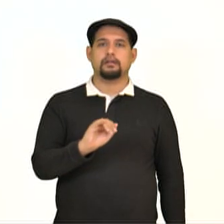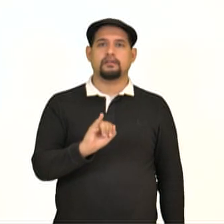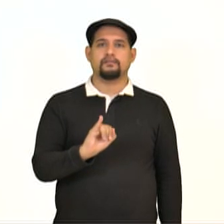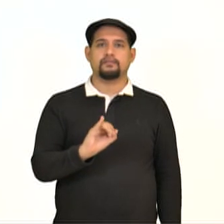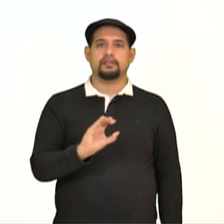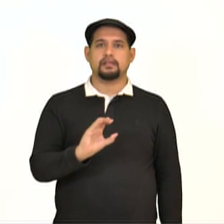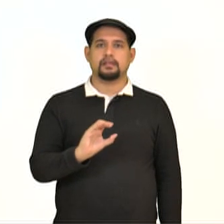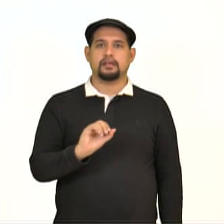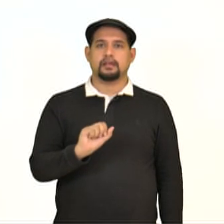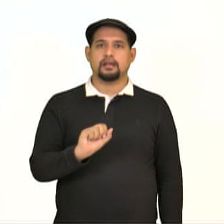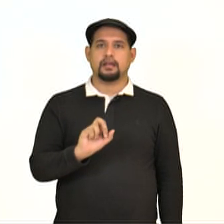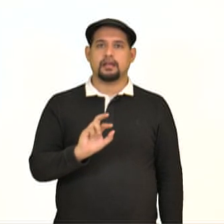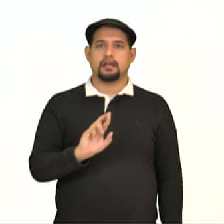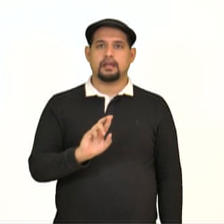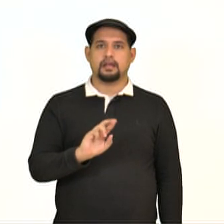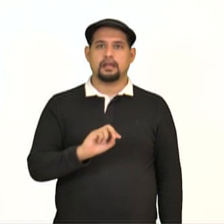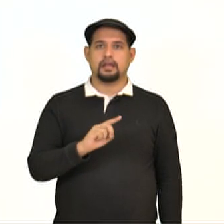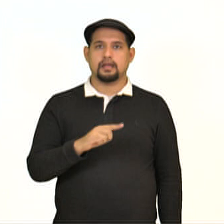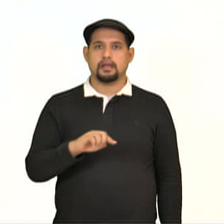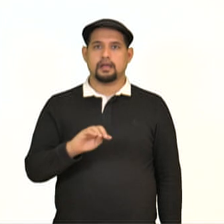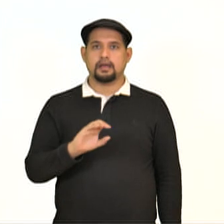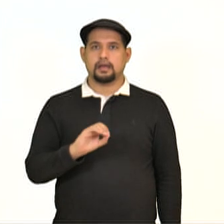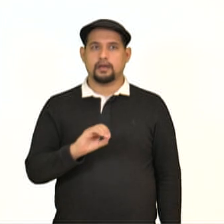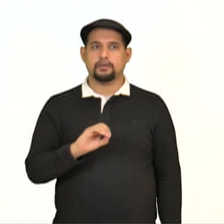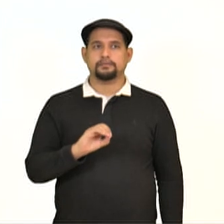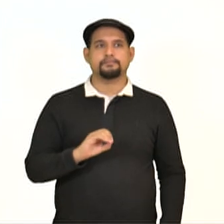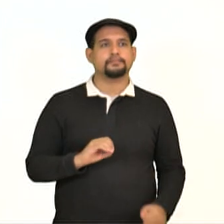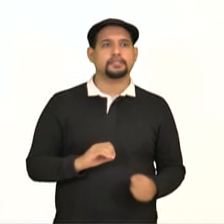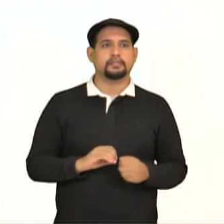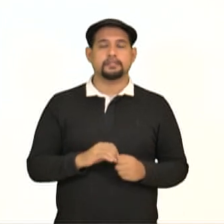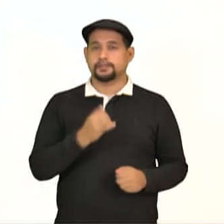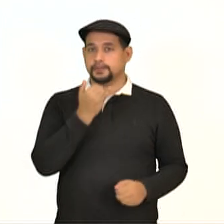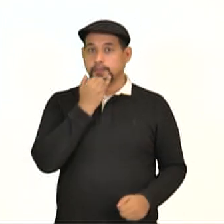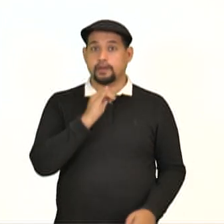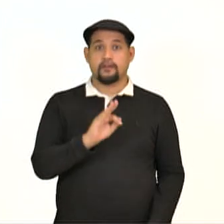ficaram preocupados. É um verbo que está no pretérito